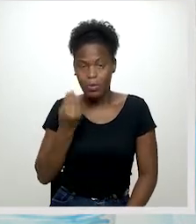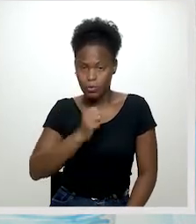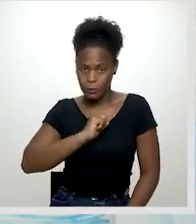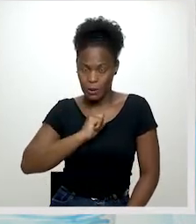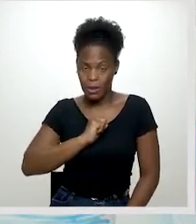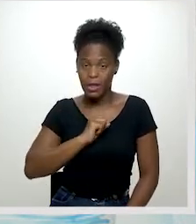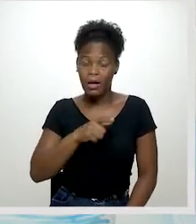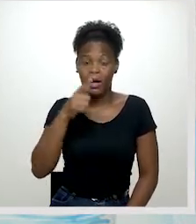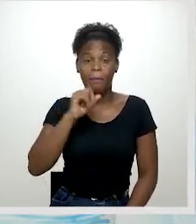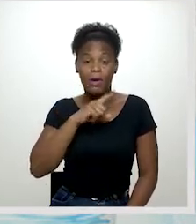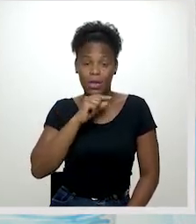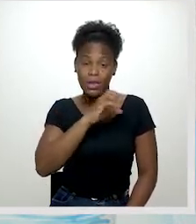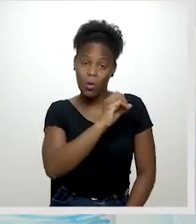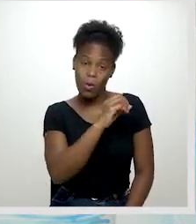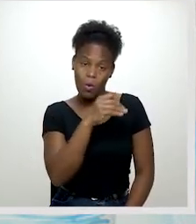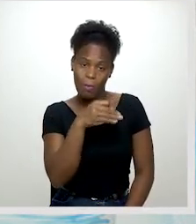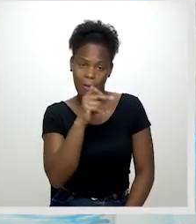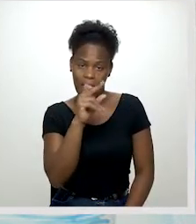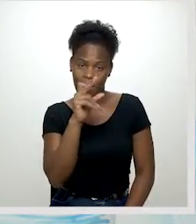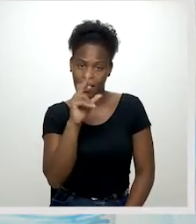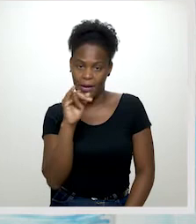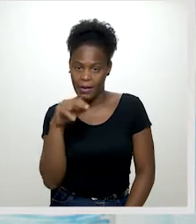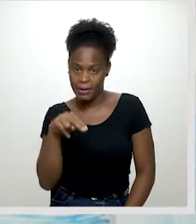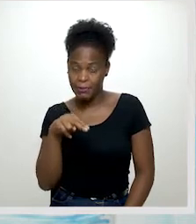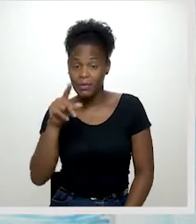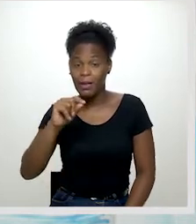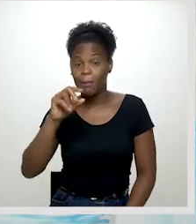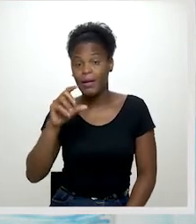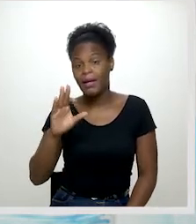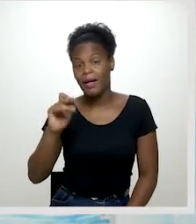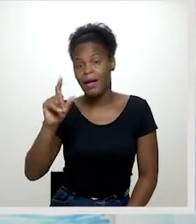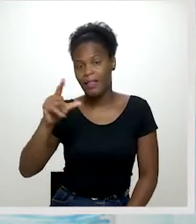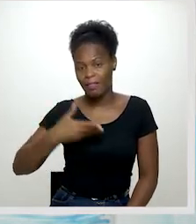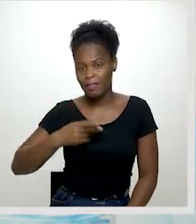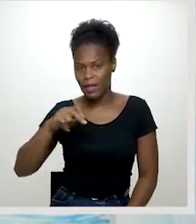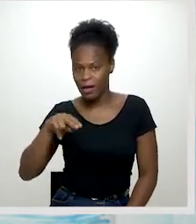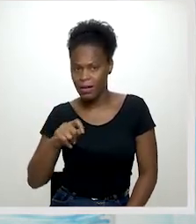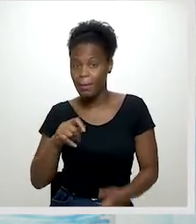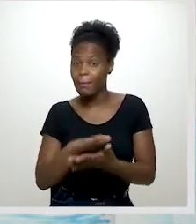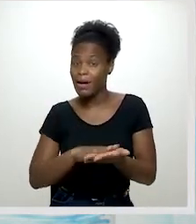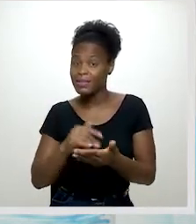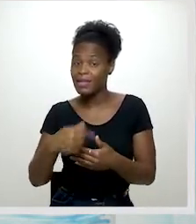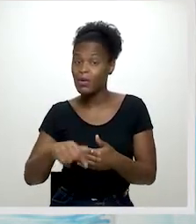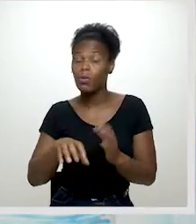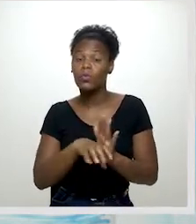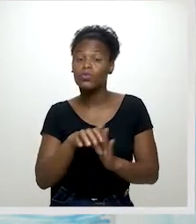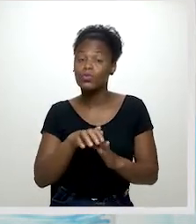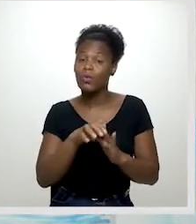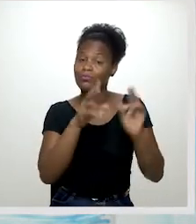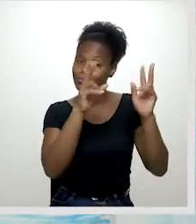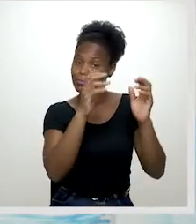de Oparin e Haldane basearam-se nos seguintes pressupostos, ou condições. Em